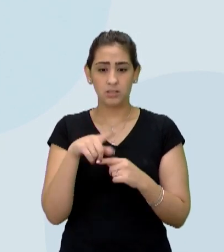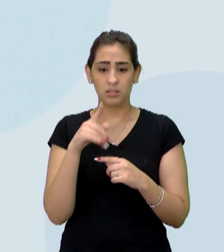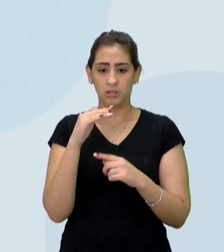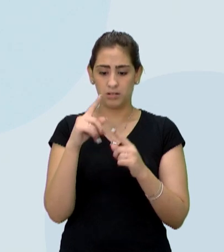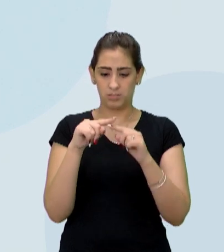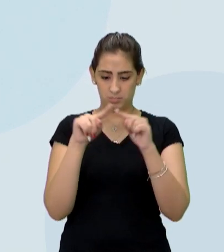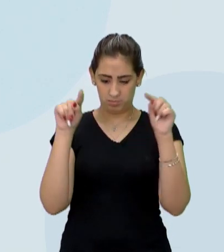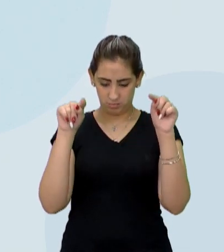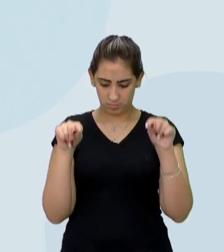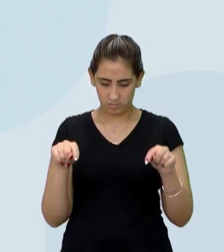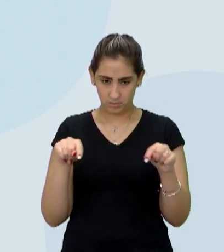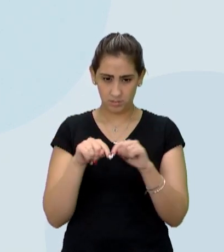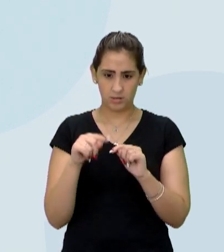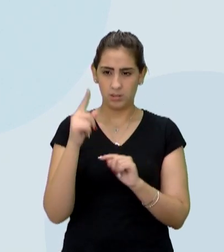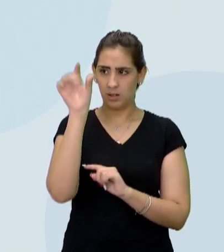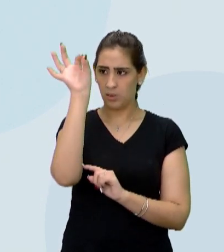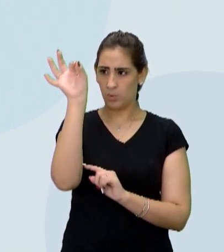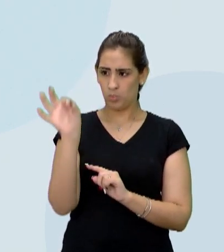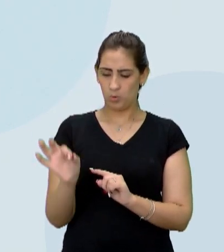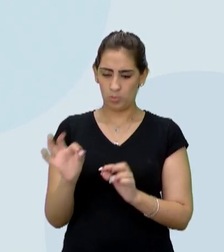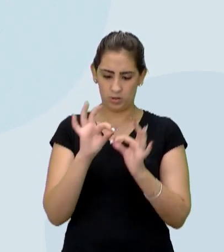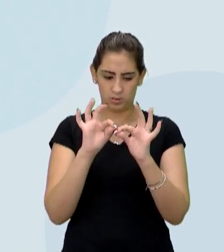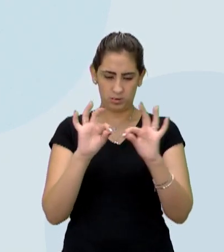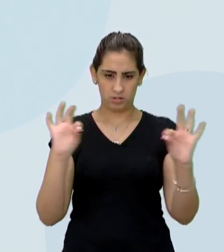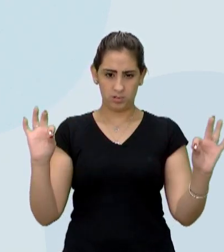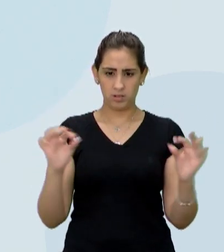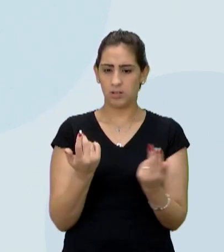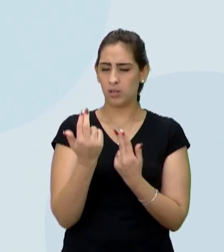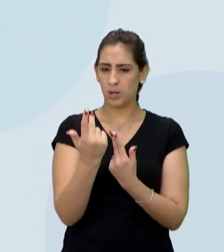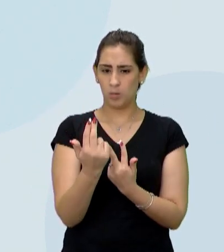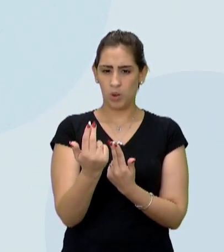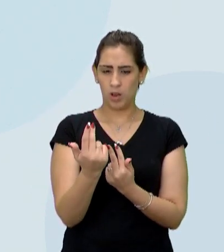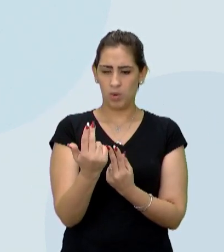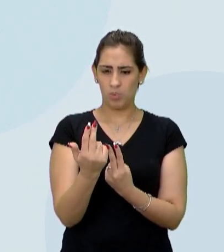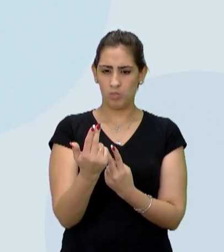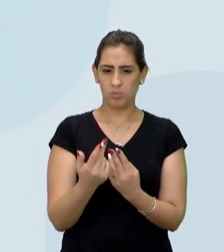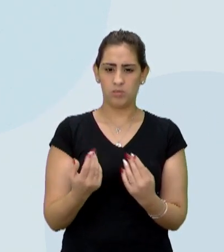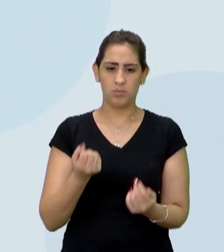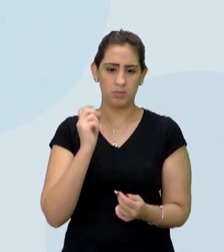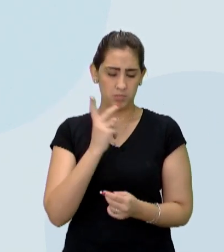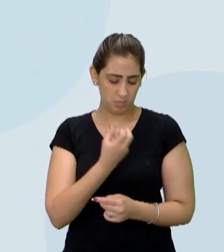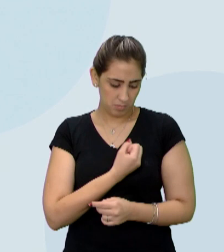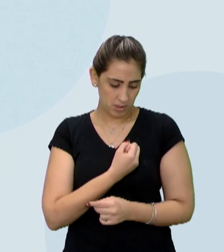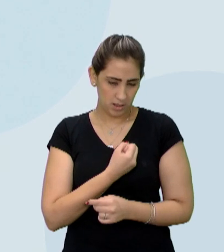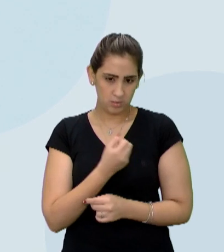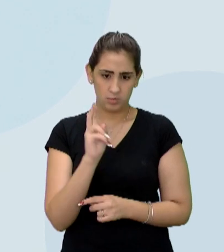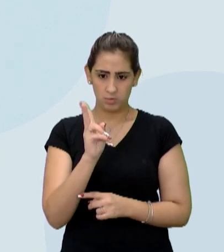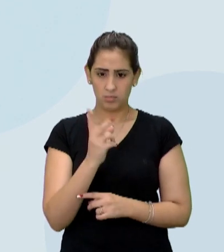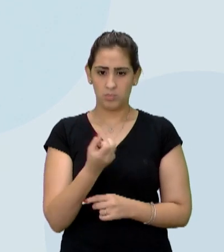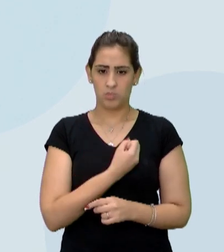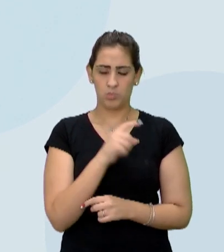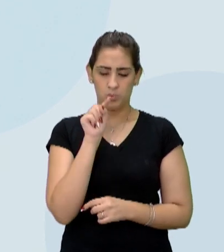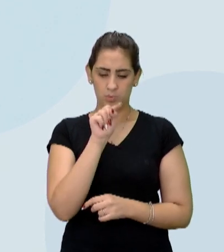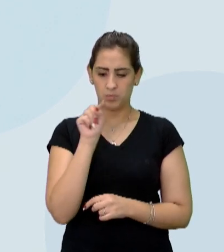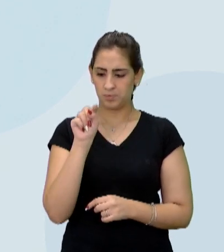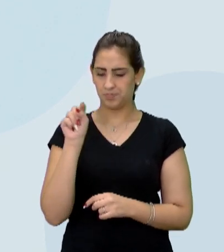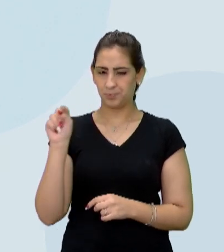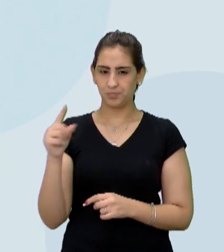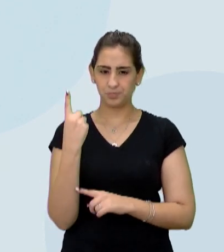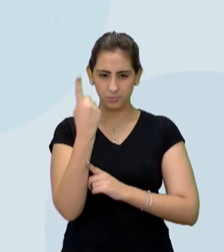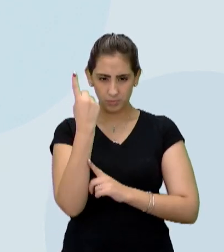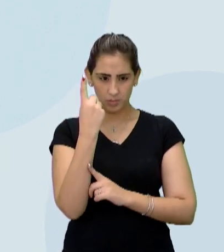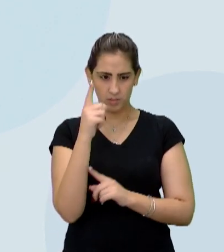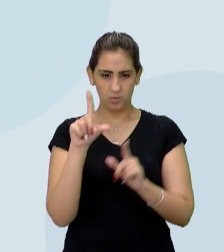altura quanto a base em todas as figuras possuem a mesma quantidade de pontos. Tá certo? Então a figura